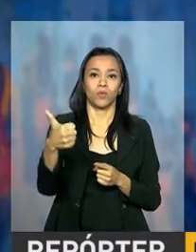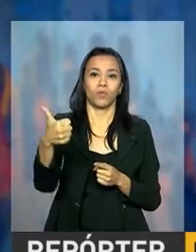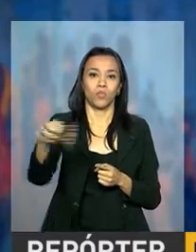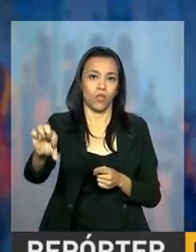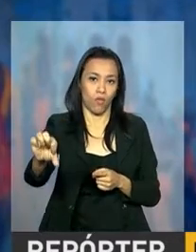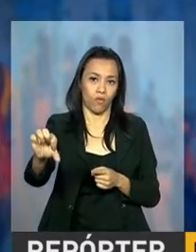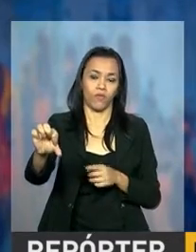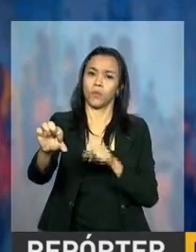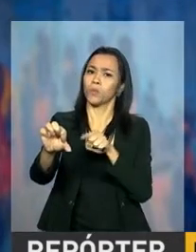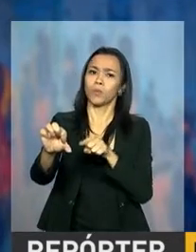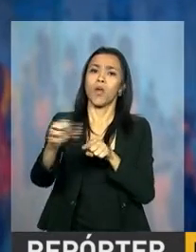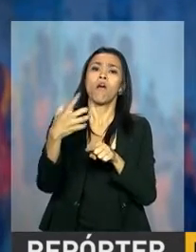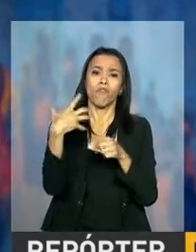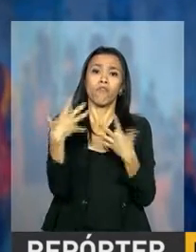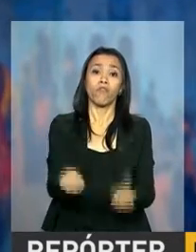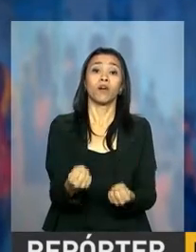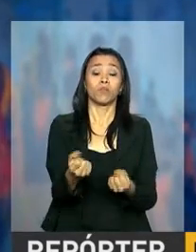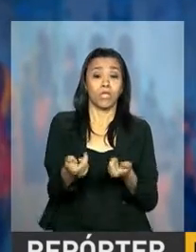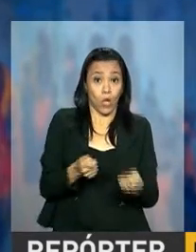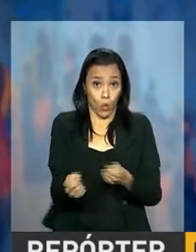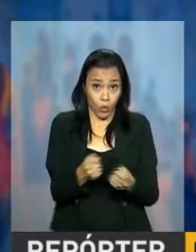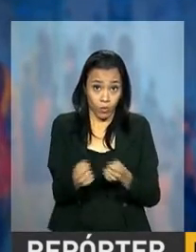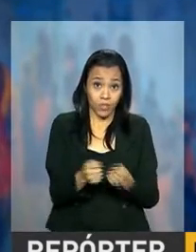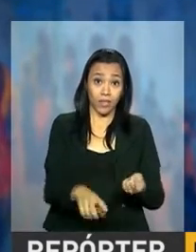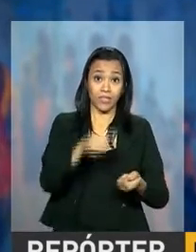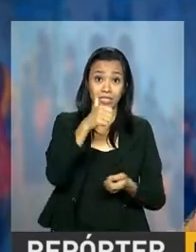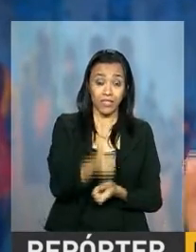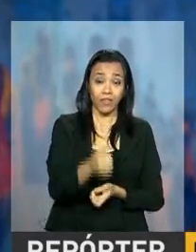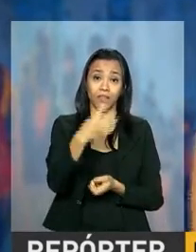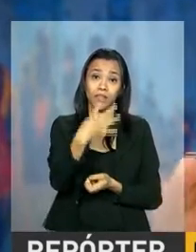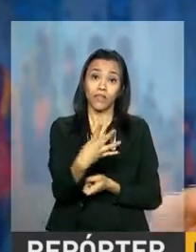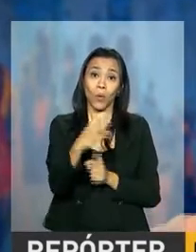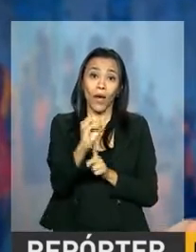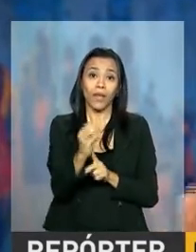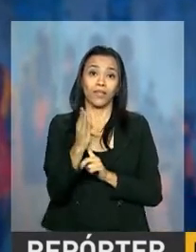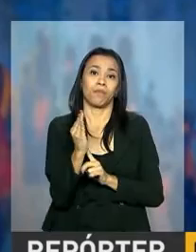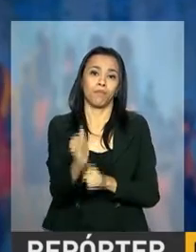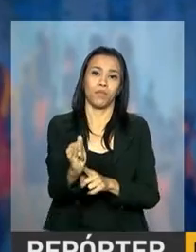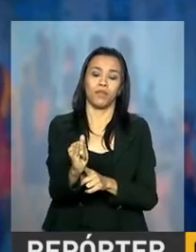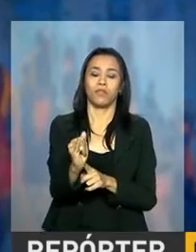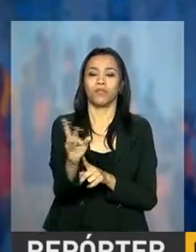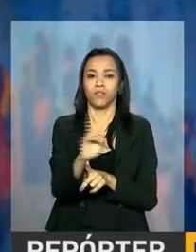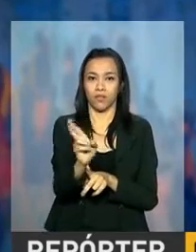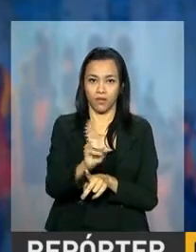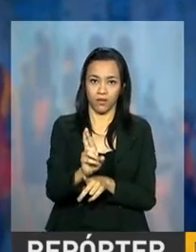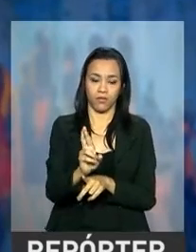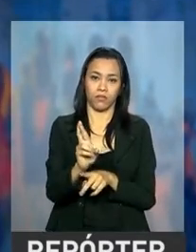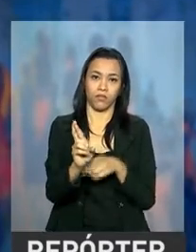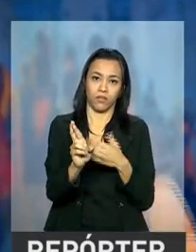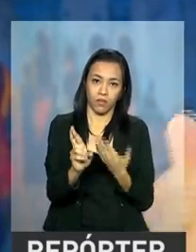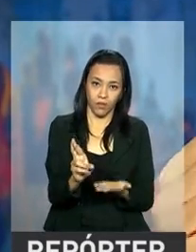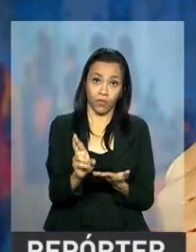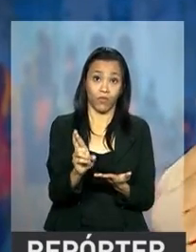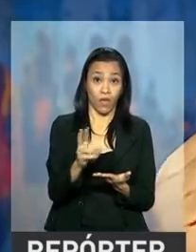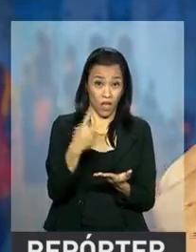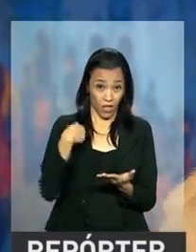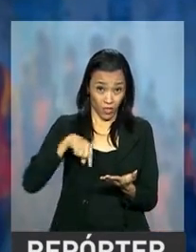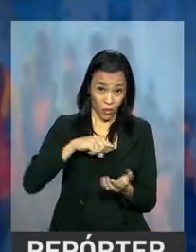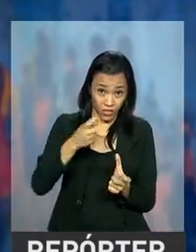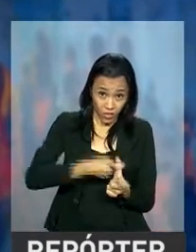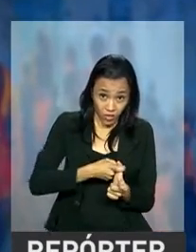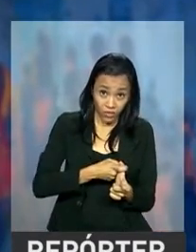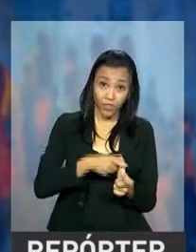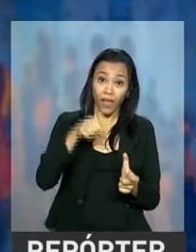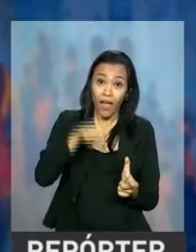19 nós vamos economizar 140 bilhões de reais o nosso défice agora